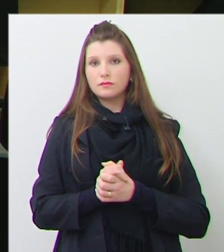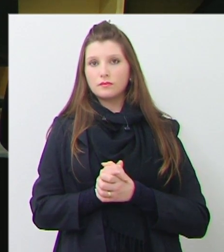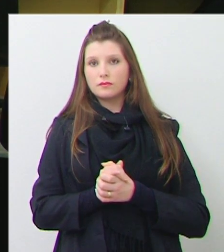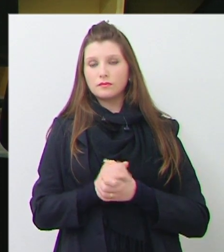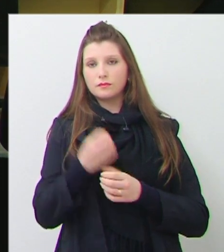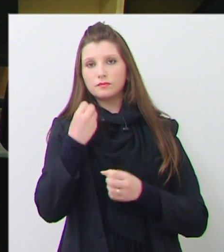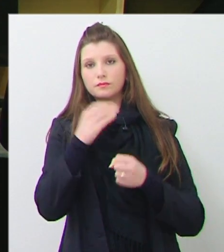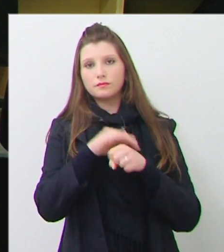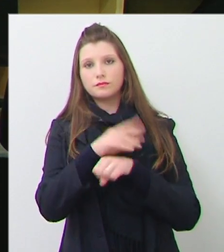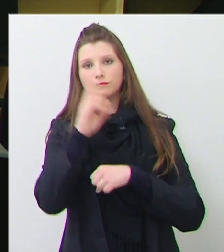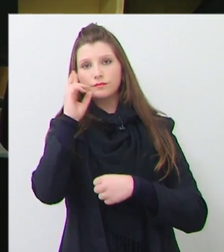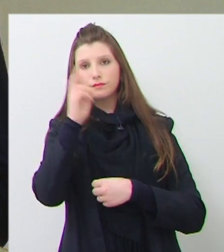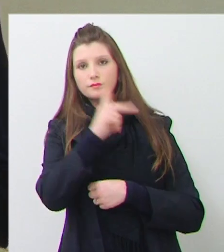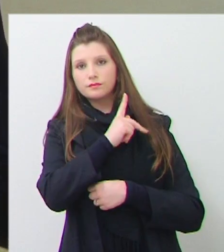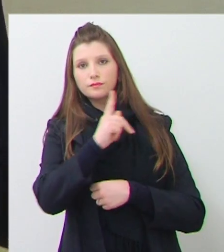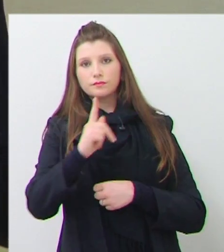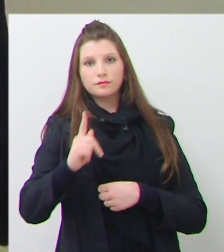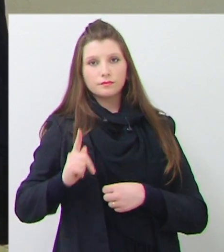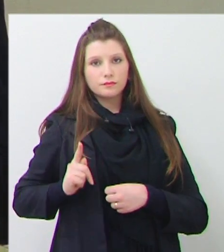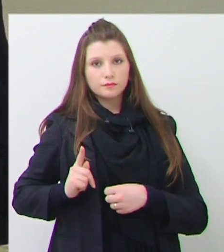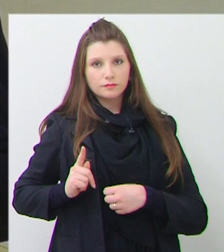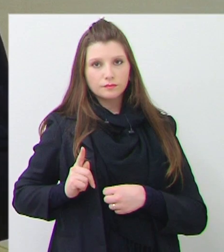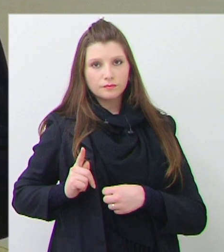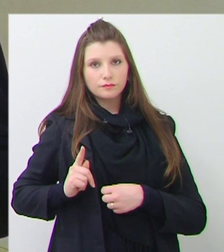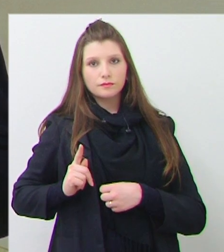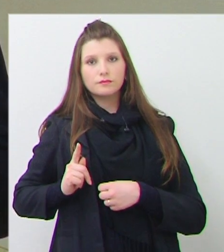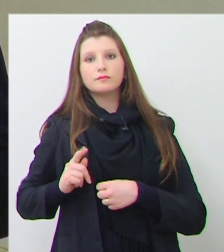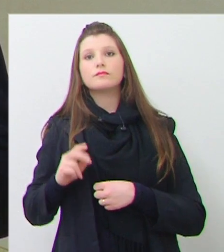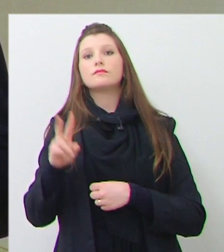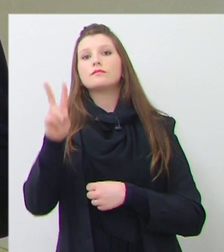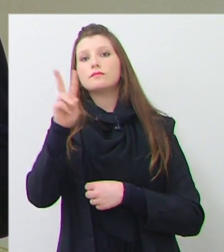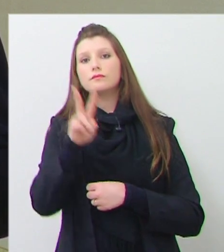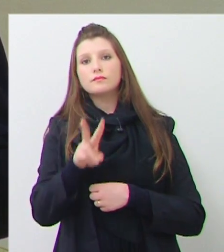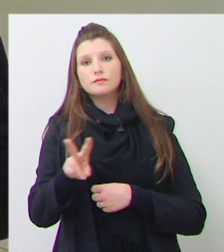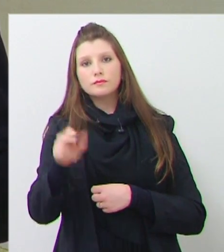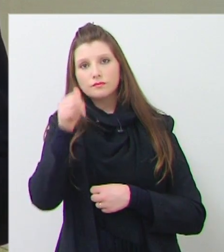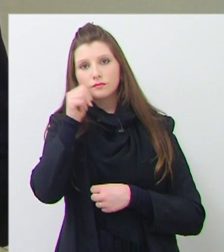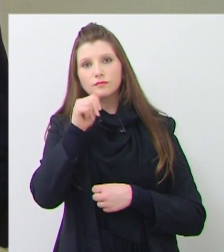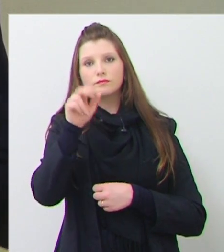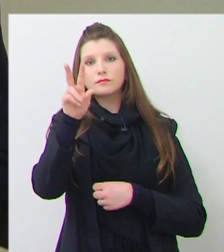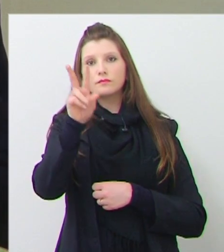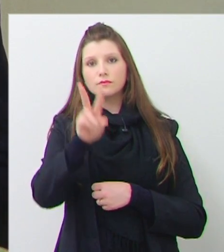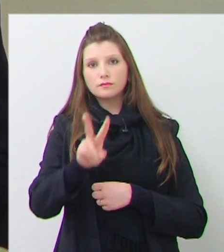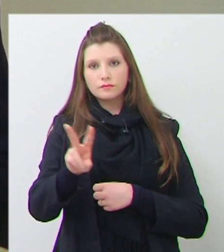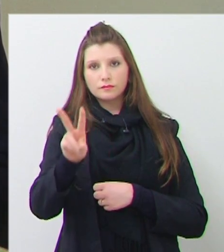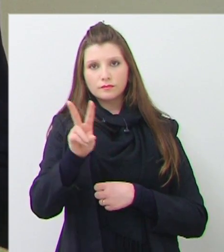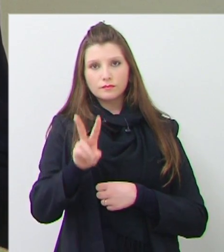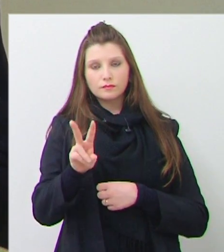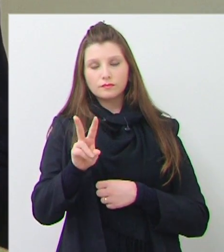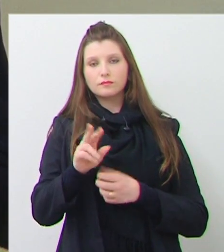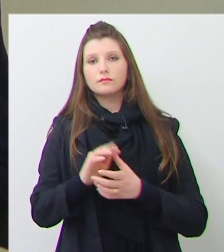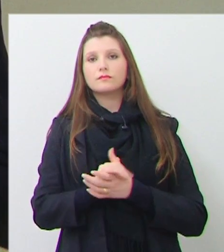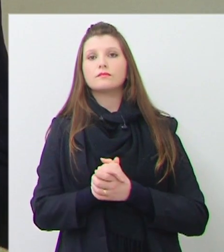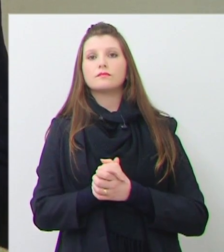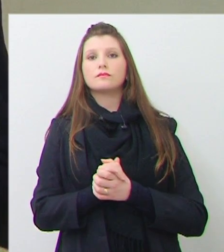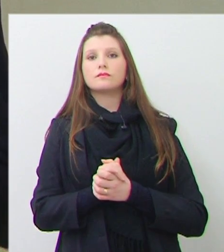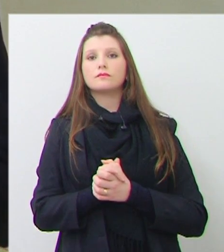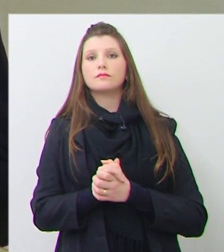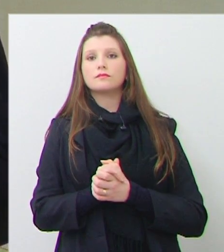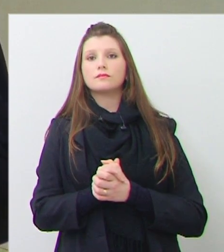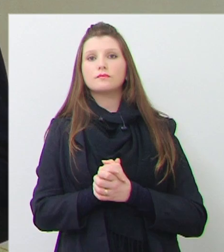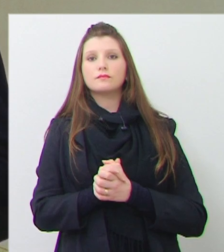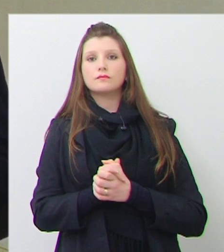Boa noite, senhor presidente, senhores vereadores, vereadora Camila, vereadora